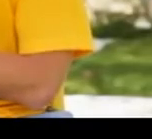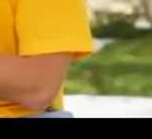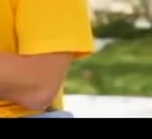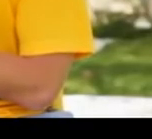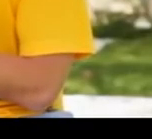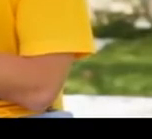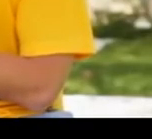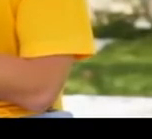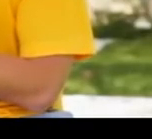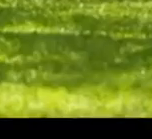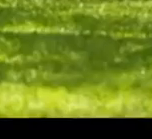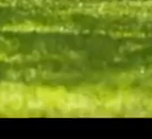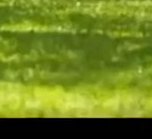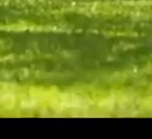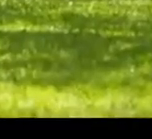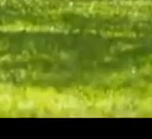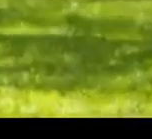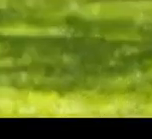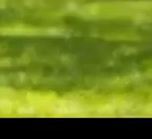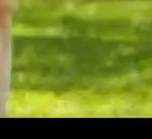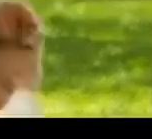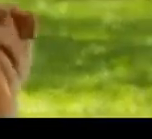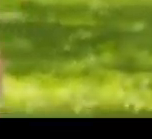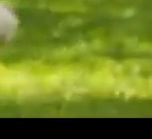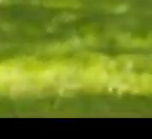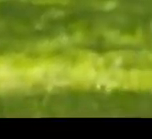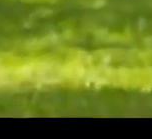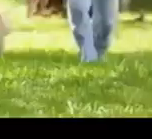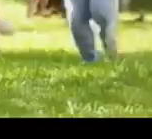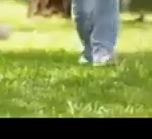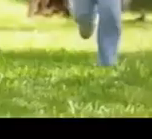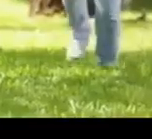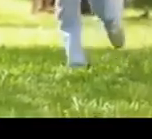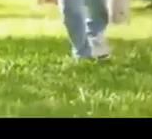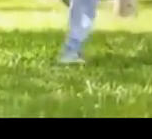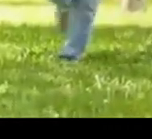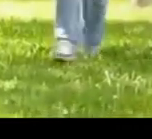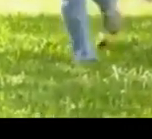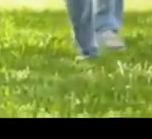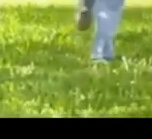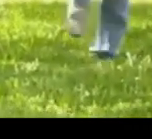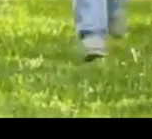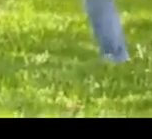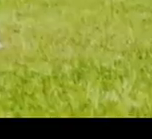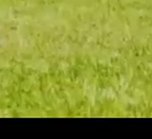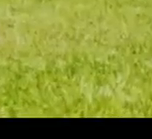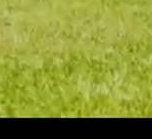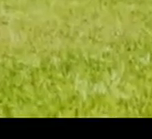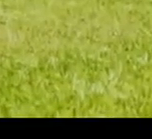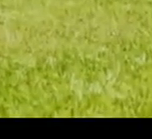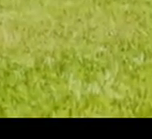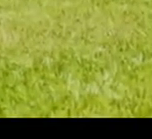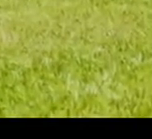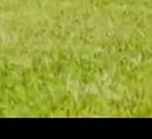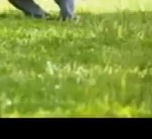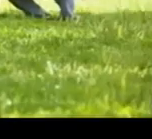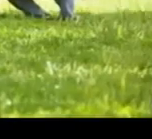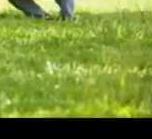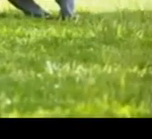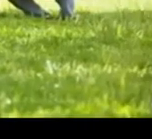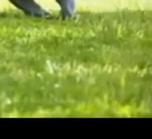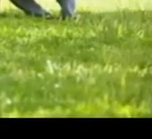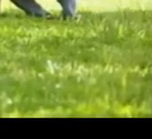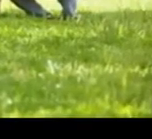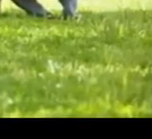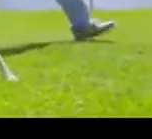Já pensou em castrar seu pet? A castração em fêmeas, além de evitar diversas doenças, se realizada antes do primeiro cio, diminui